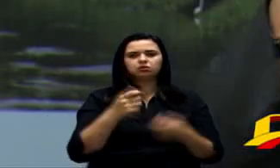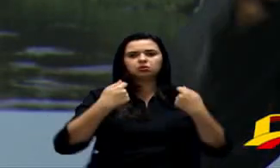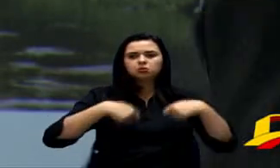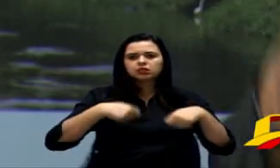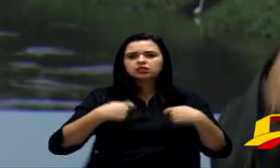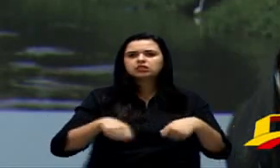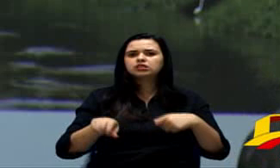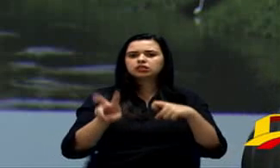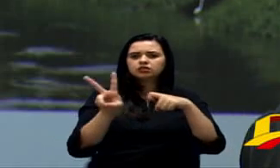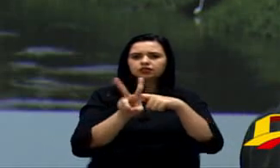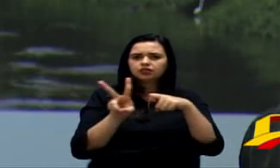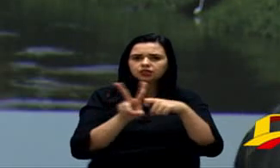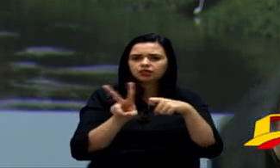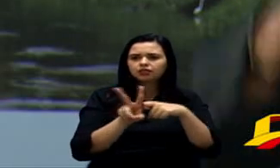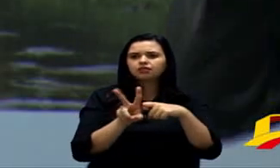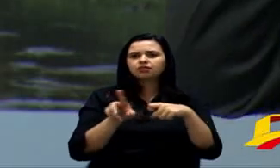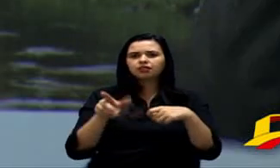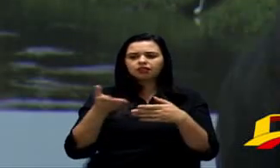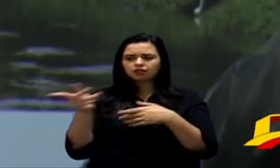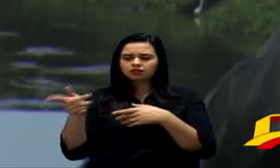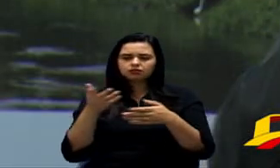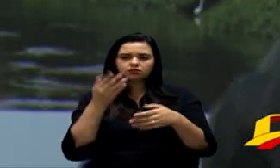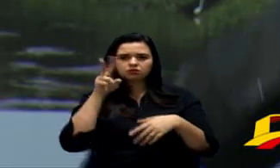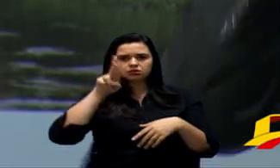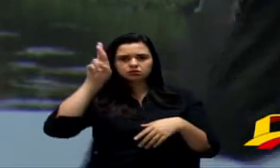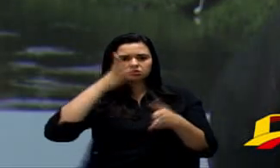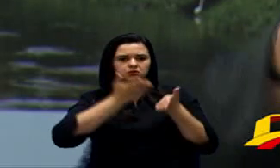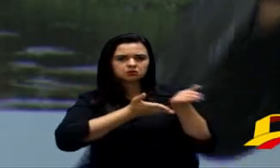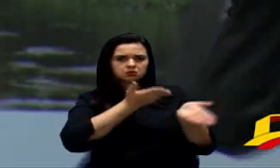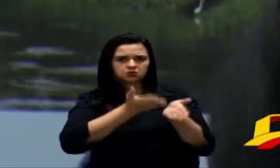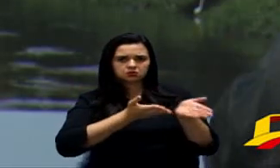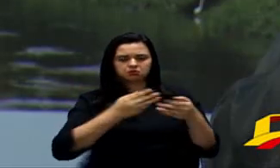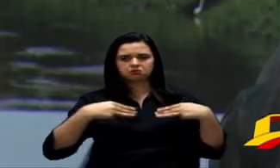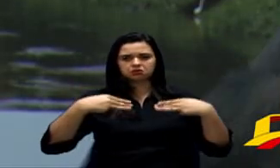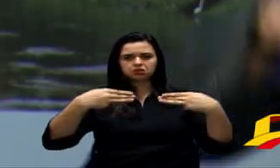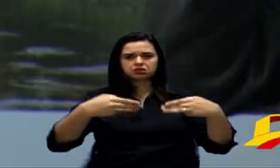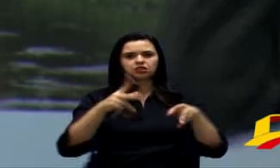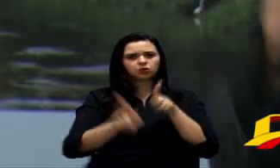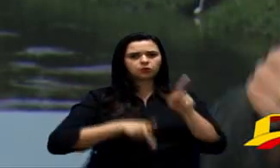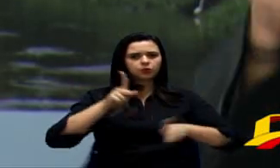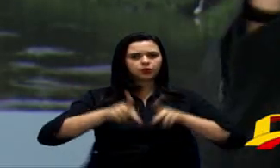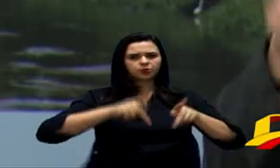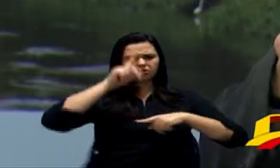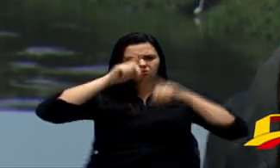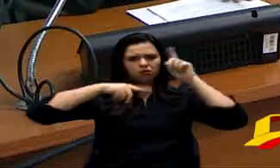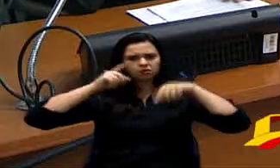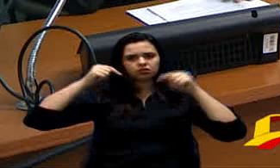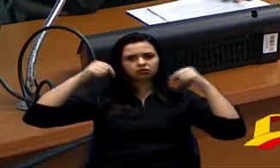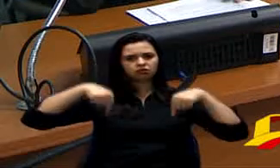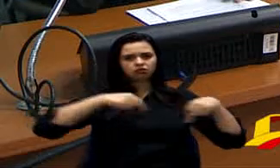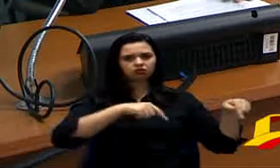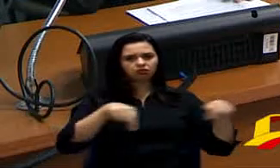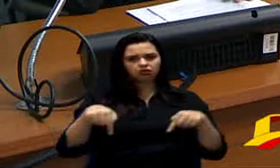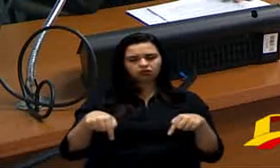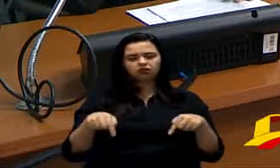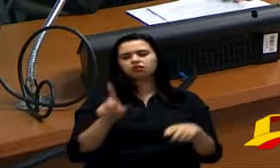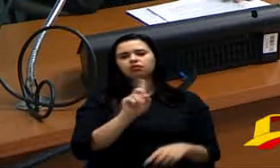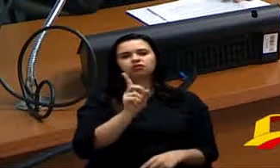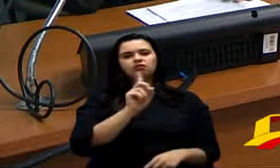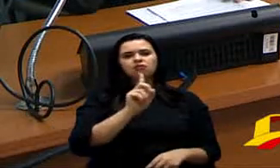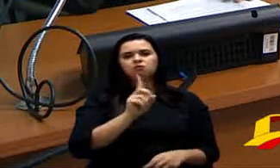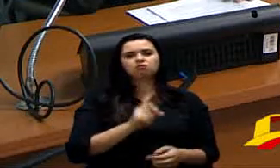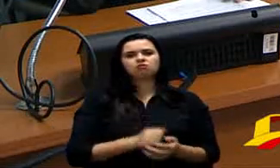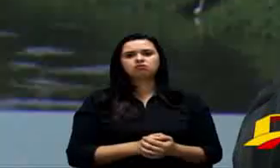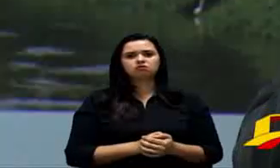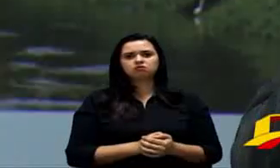ver o melhor para o Sandro. O Ministério Público não manda na Prefeitura, não manda na Câmara. A ação civil pública não